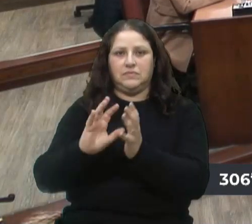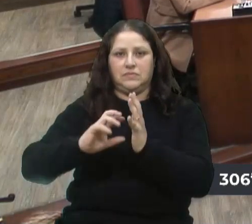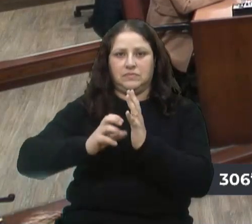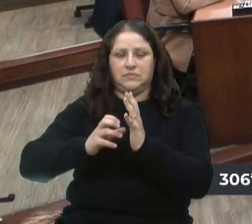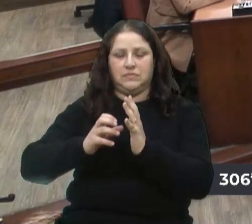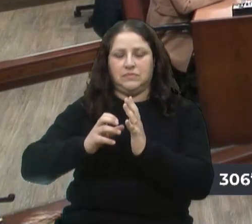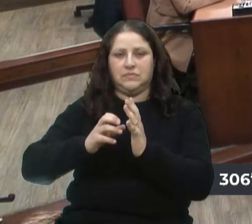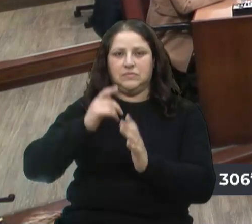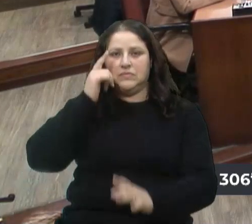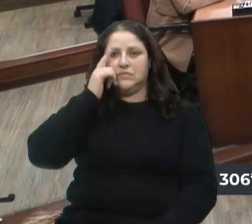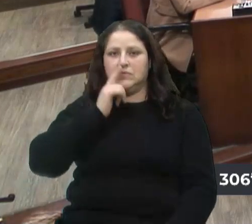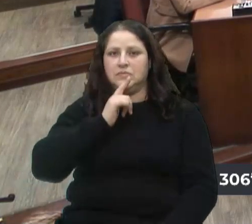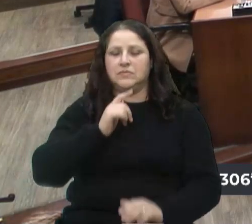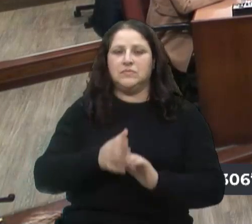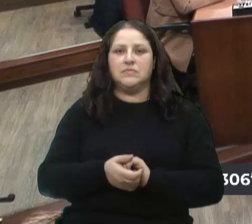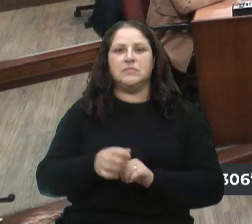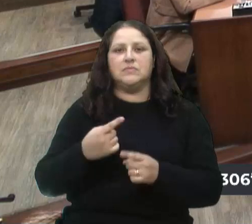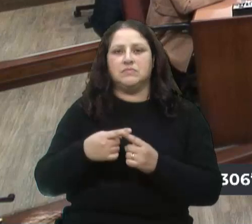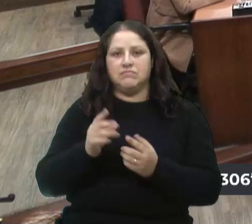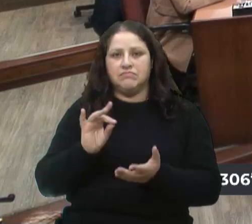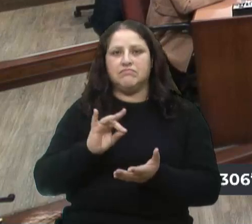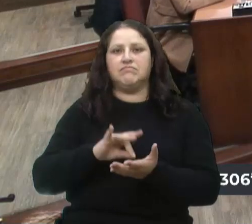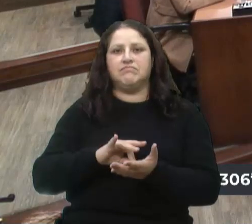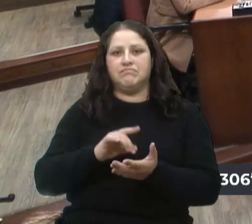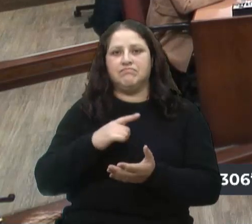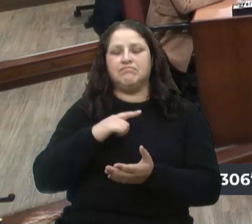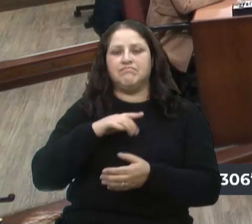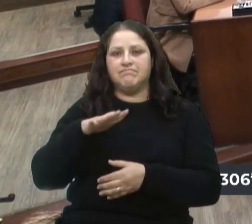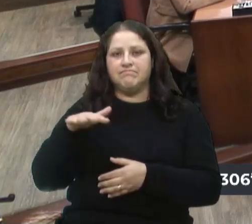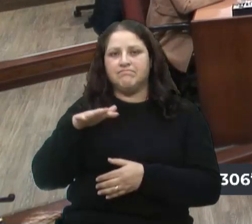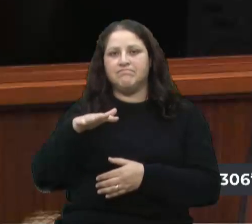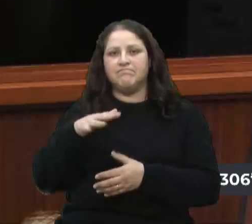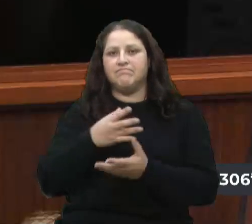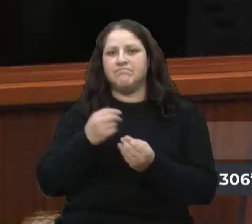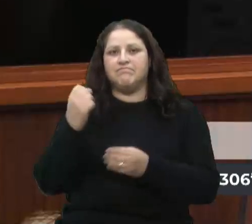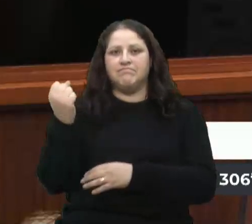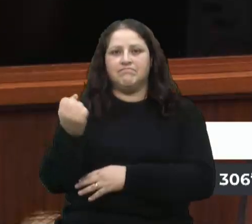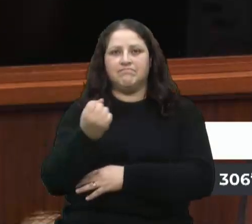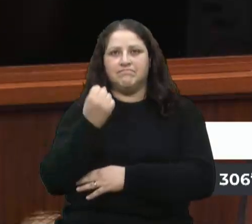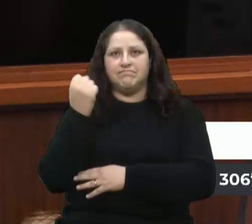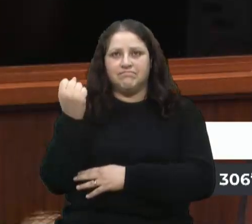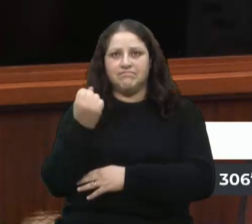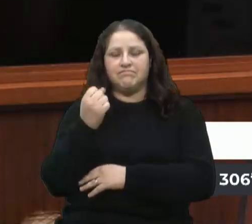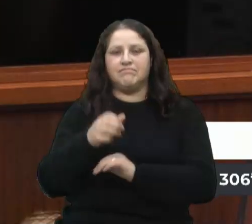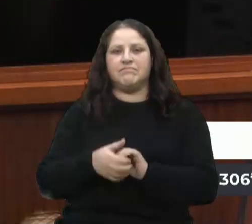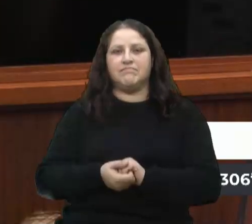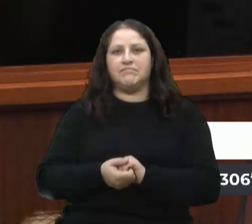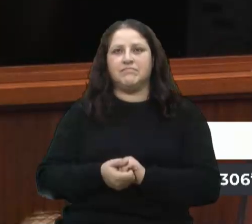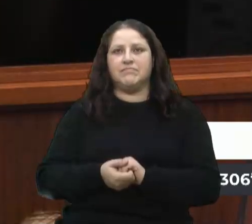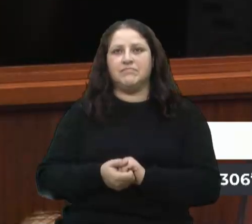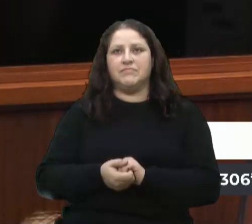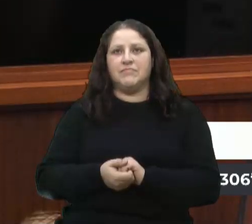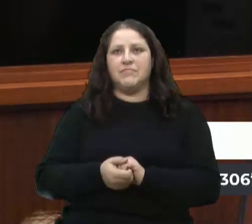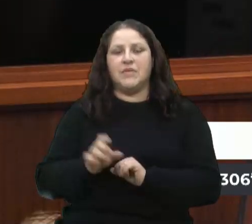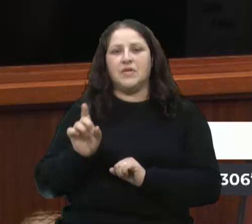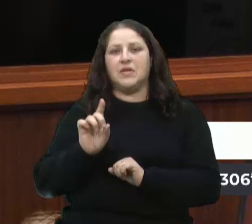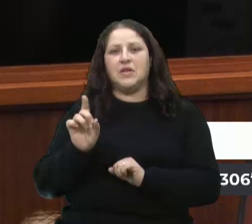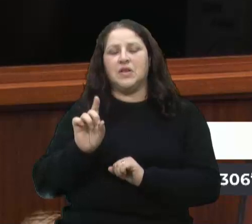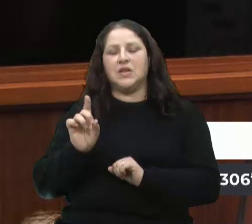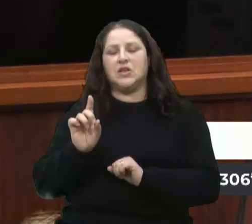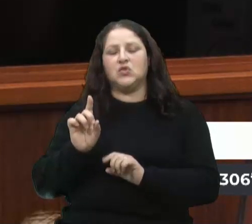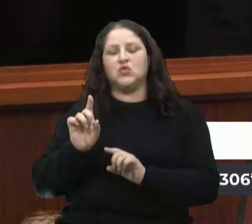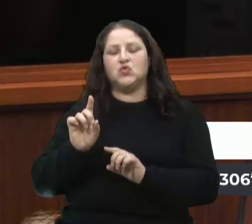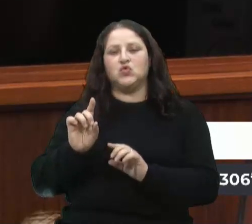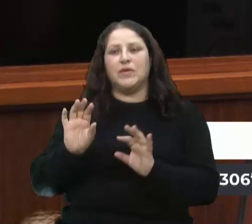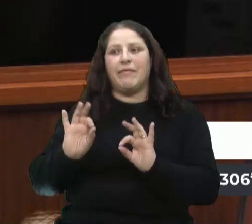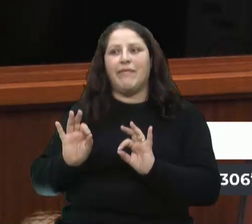vereador Lucas, porque realmente é uma situação muito grave. Nenhum e qualquer tipo de